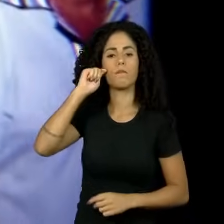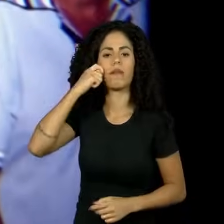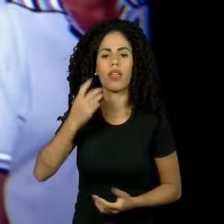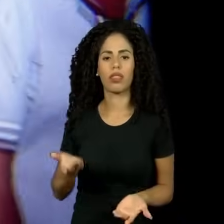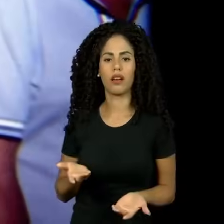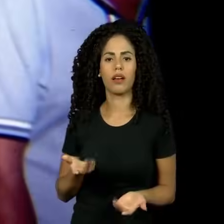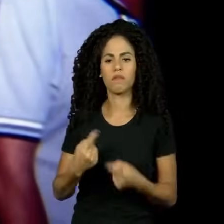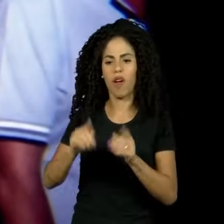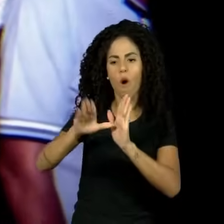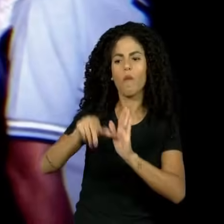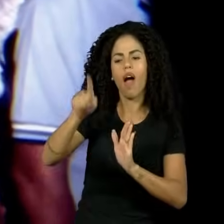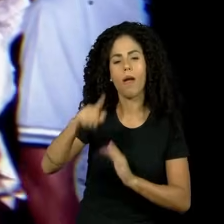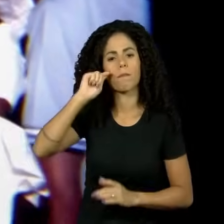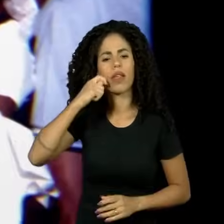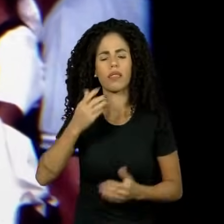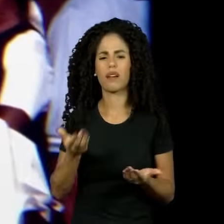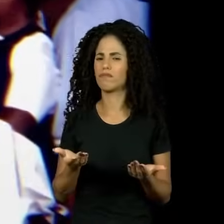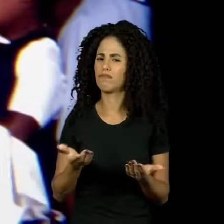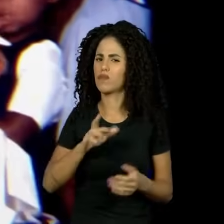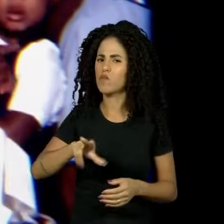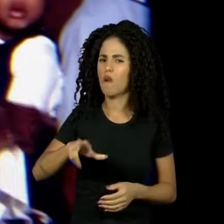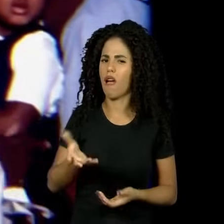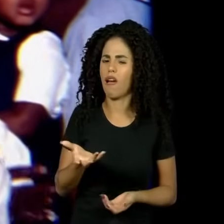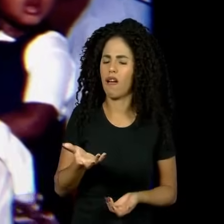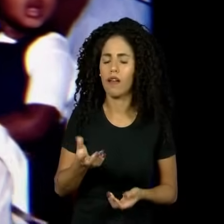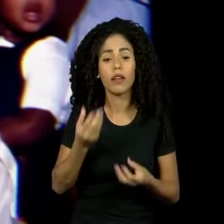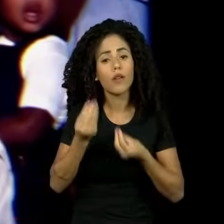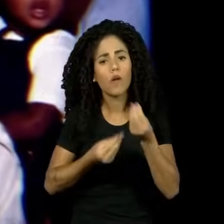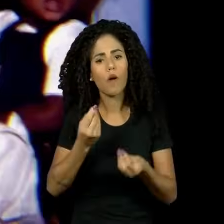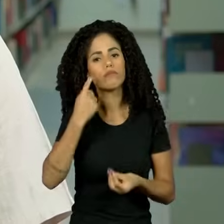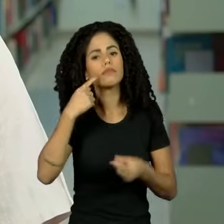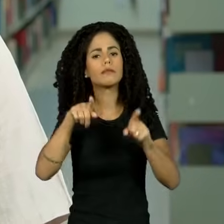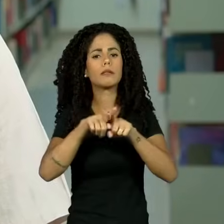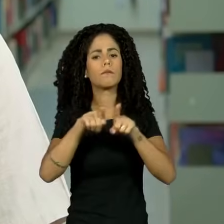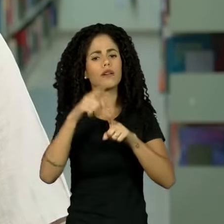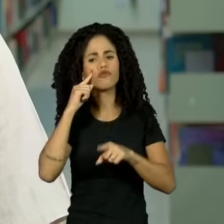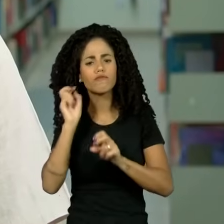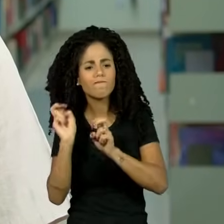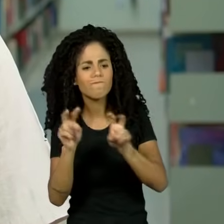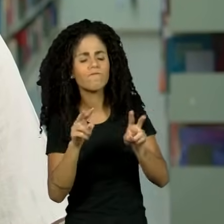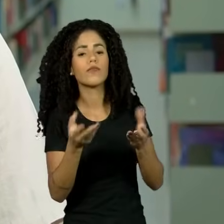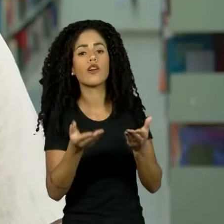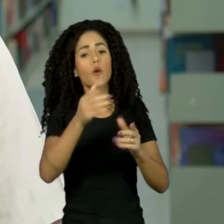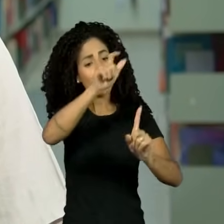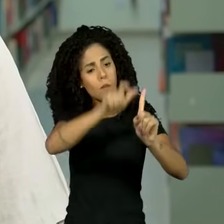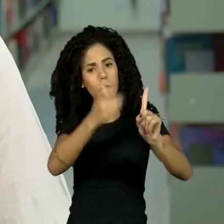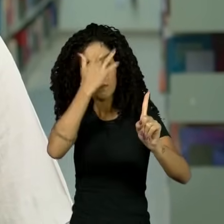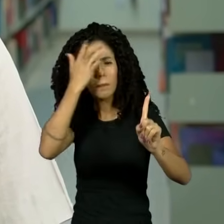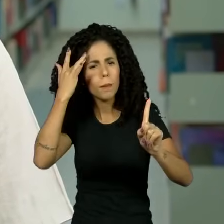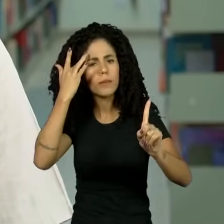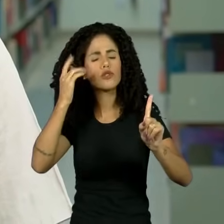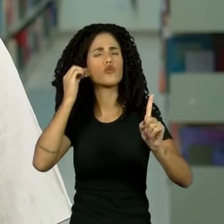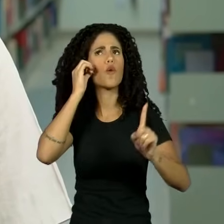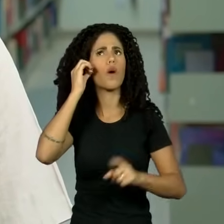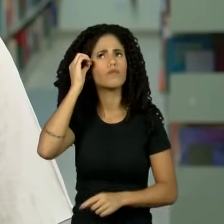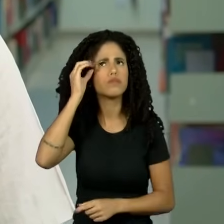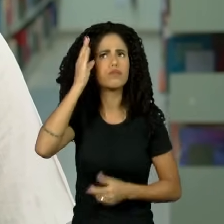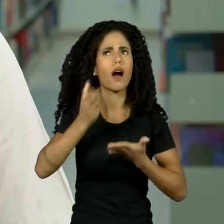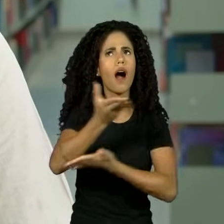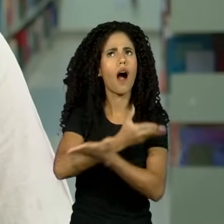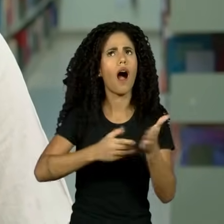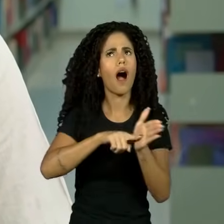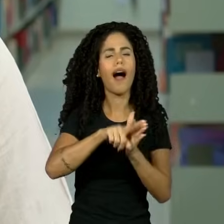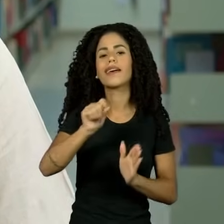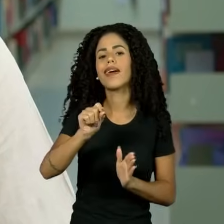em geral, no imaginário social, isso está colocado dessa maneira. Quando a gente fala de um intelectual, a primeira imagem que vem na nossa